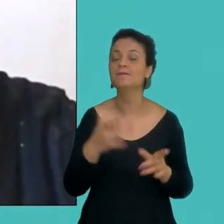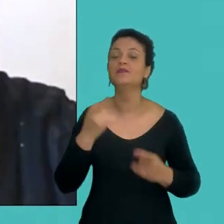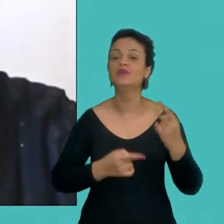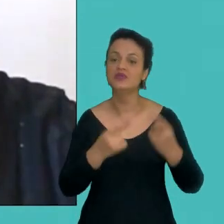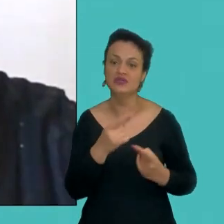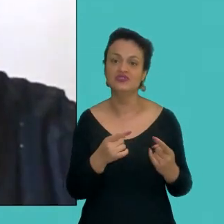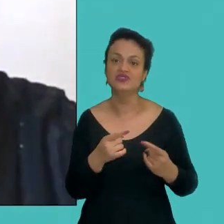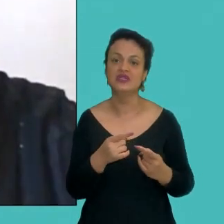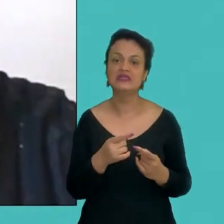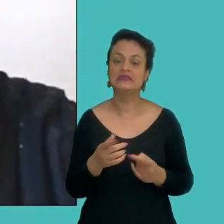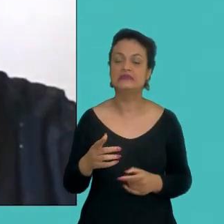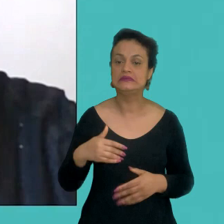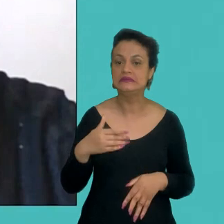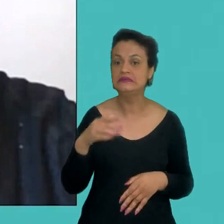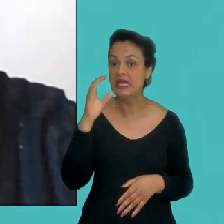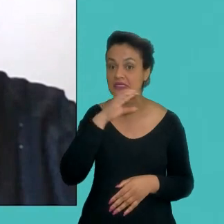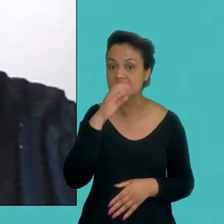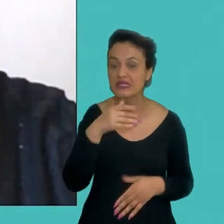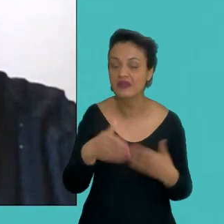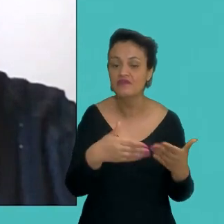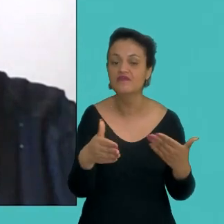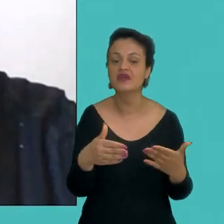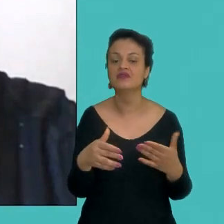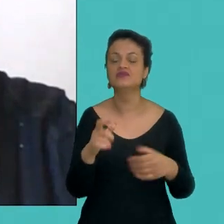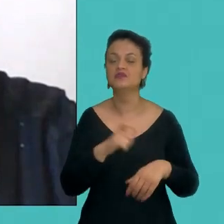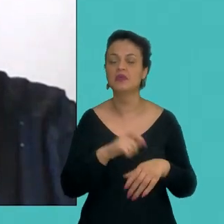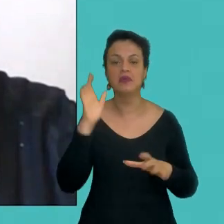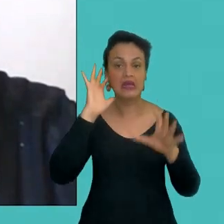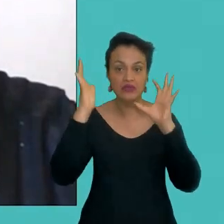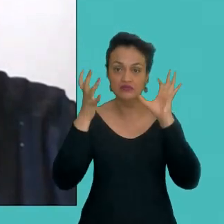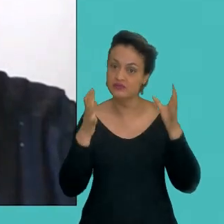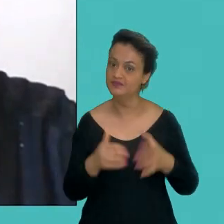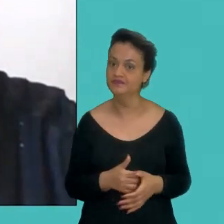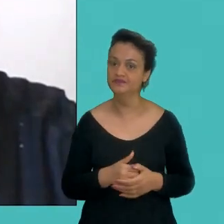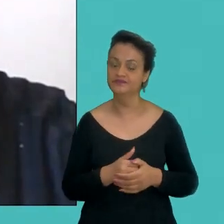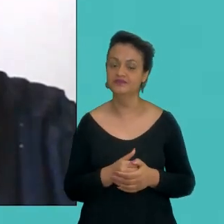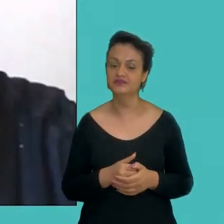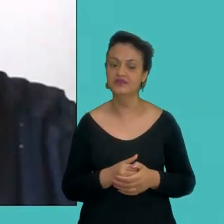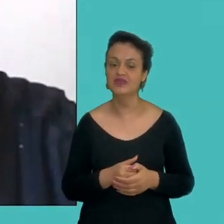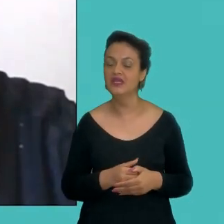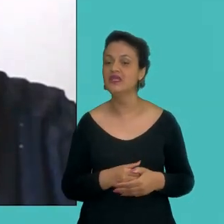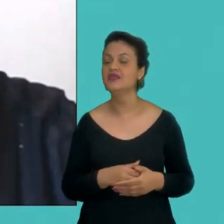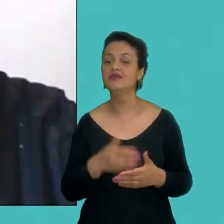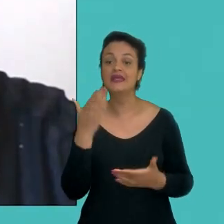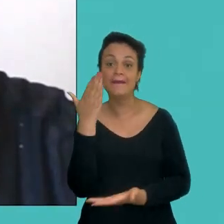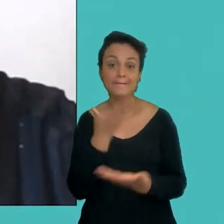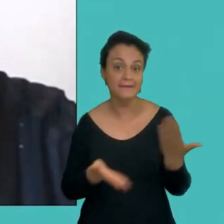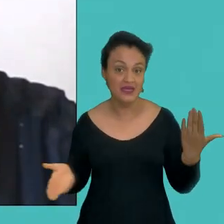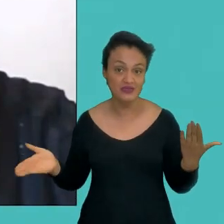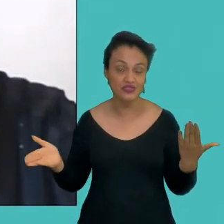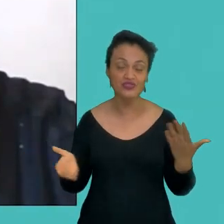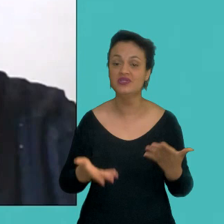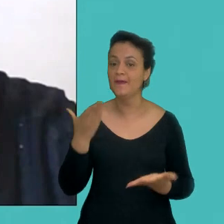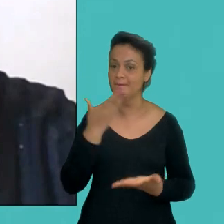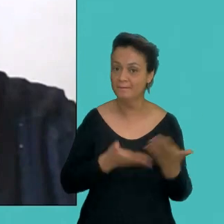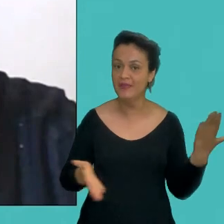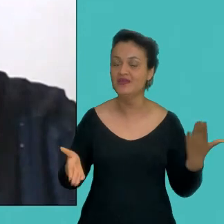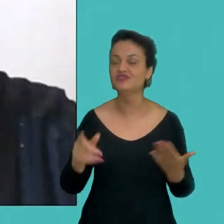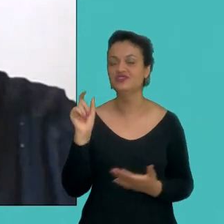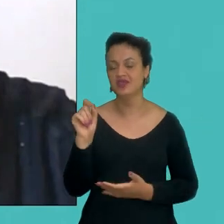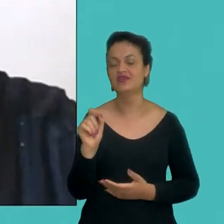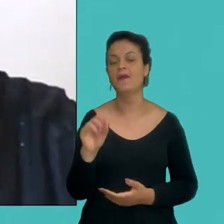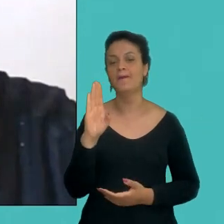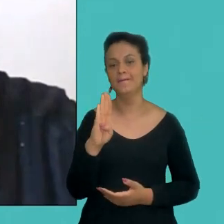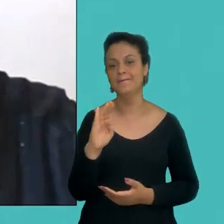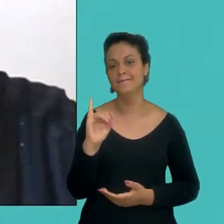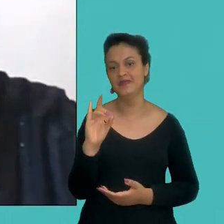se propor políticas que acabam acelerando aquilo que se pretendia combater. E o grande perdedor político